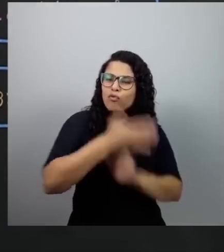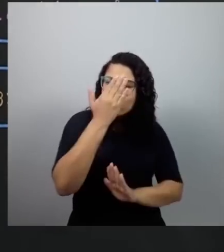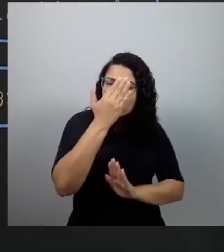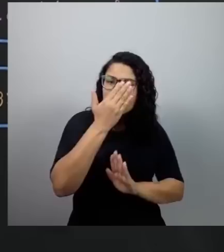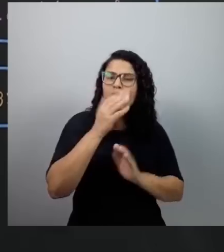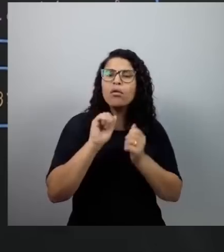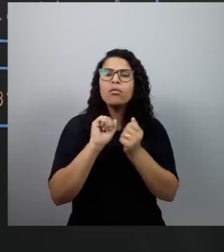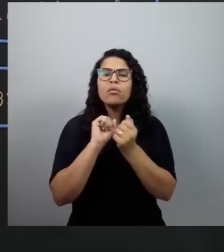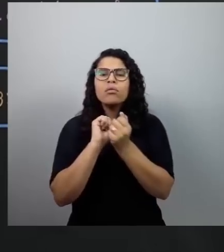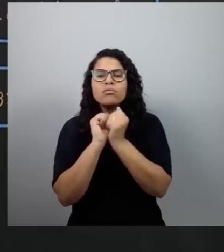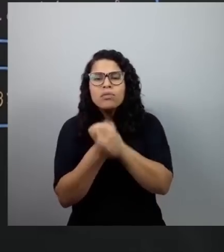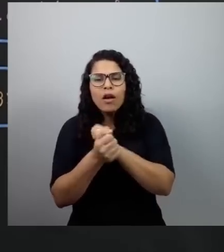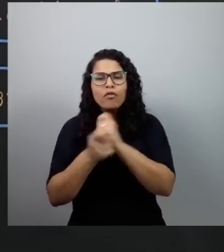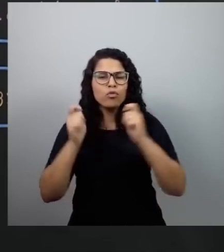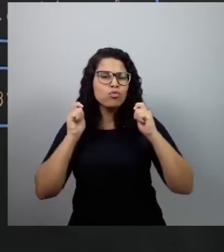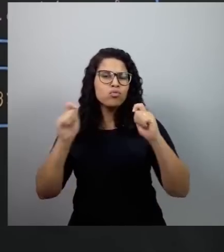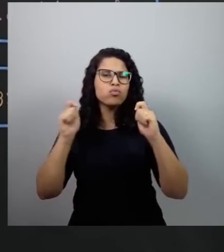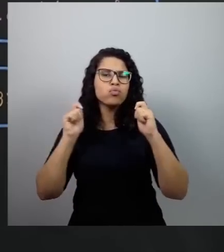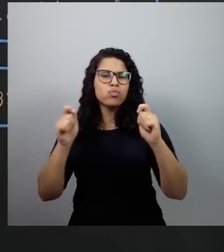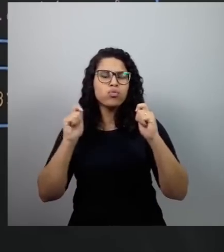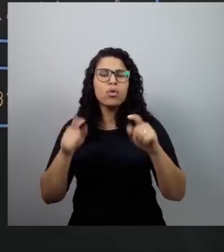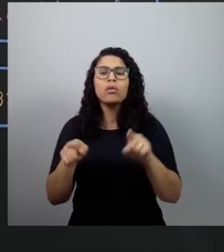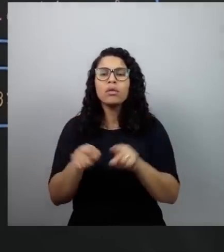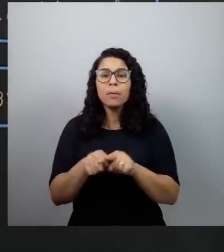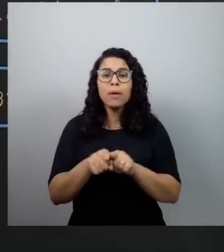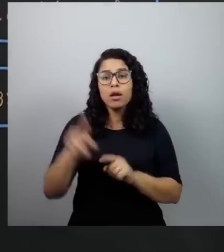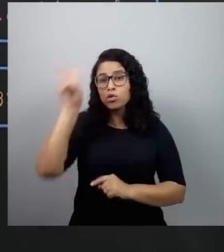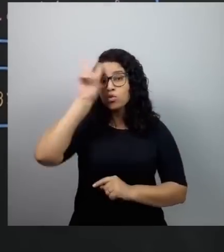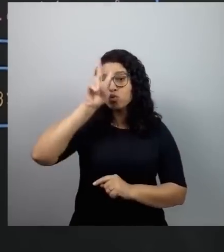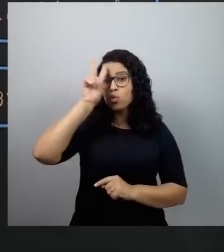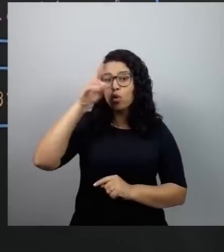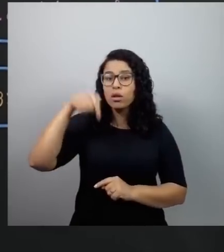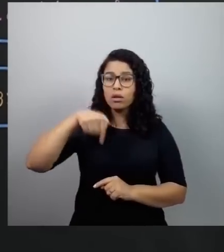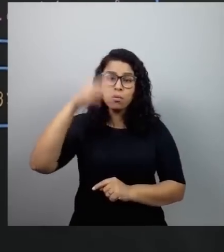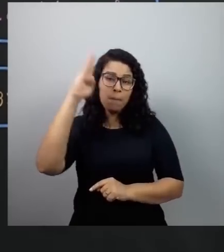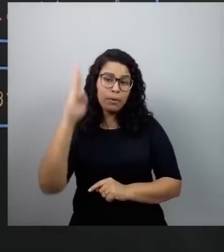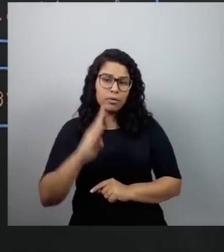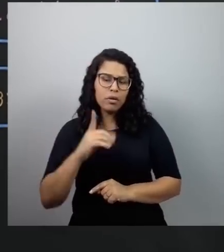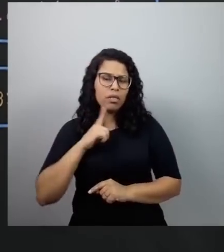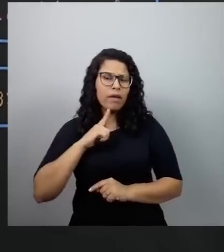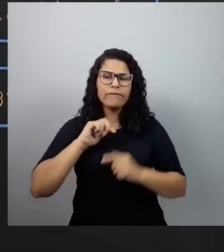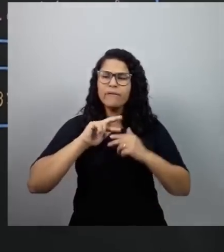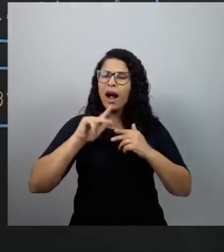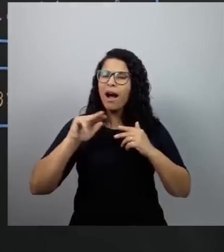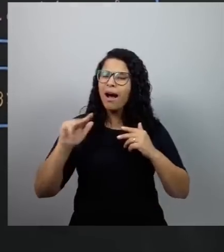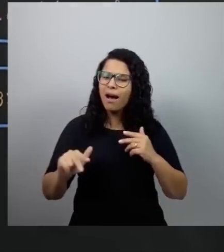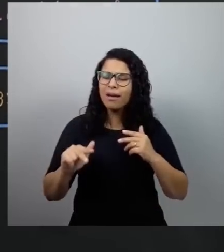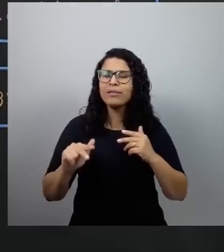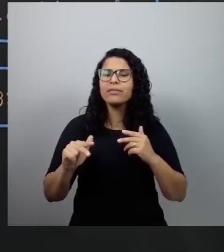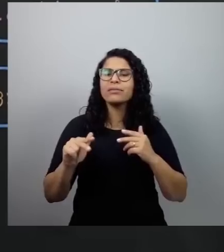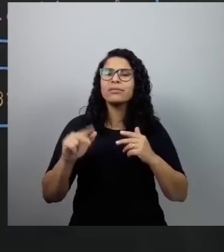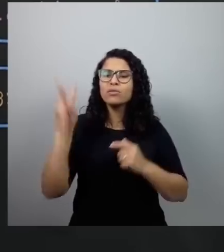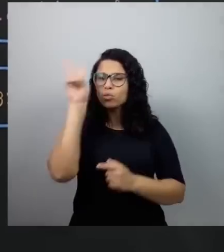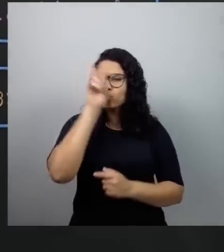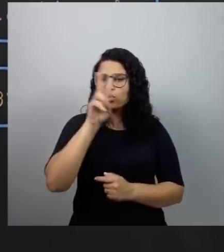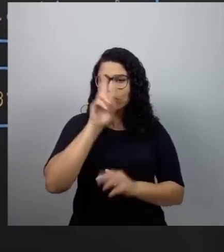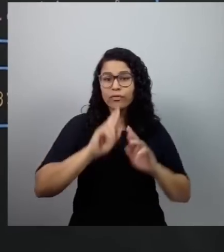escravos, como tem o caso dos malês, e na história do Brasil teve várias, né? Estou falando